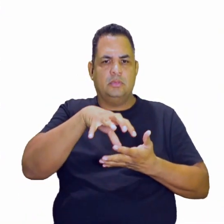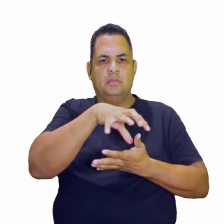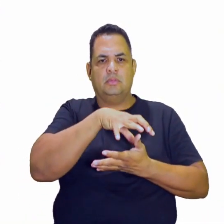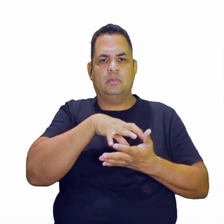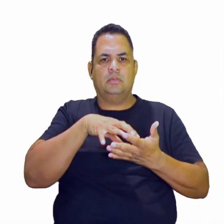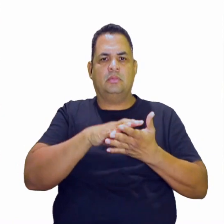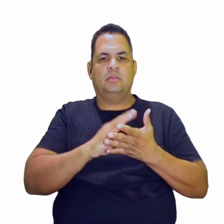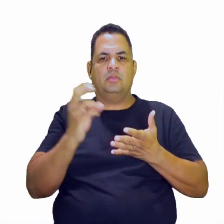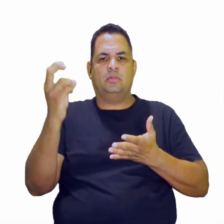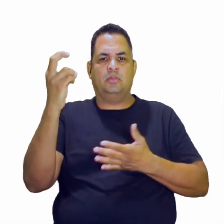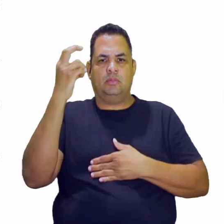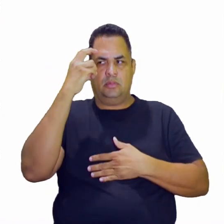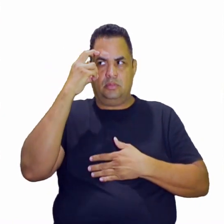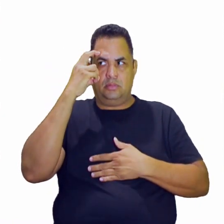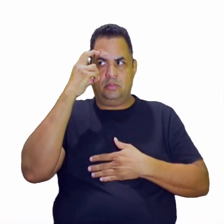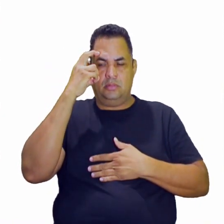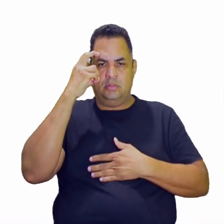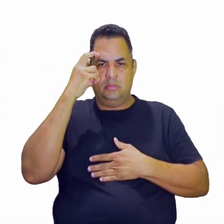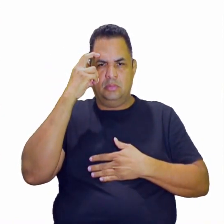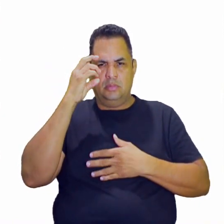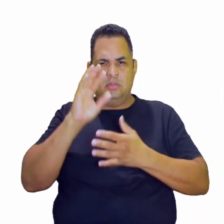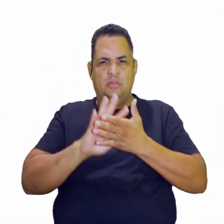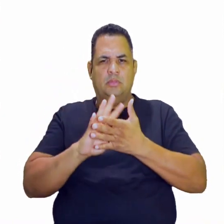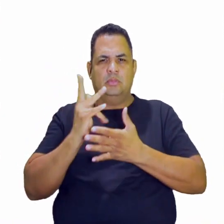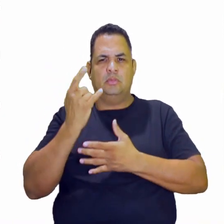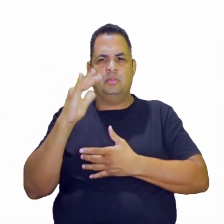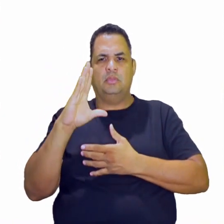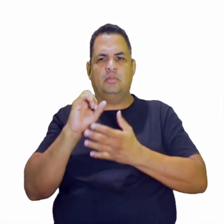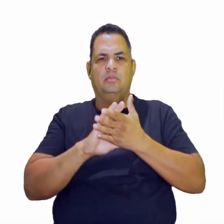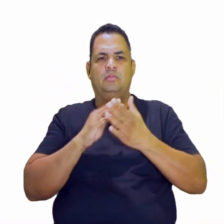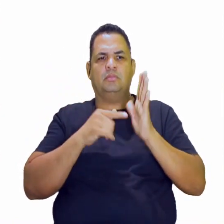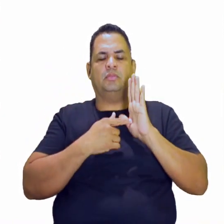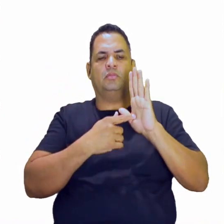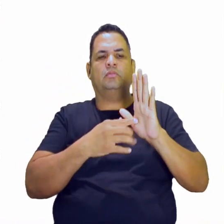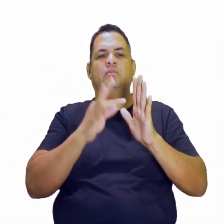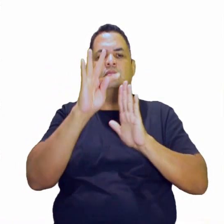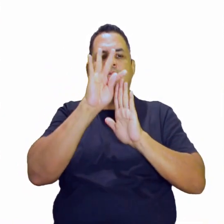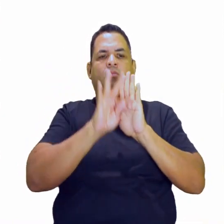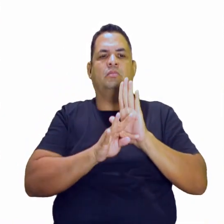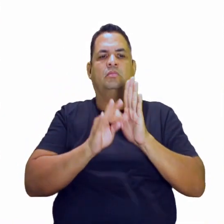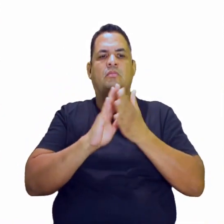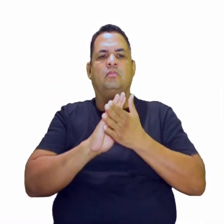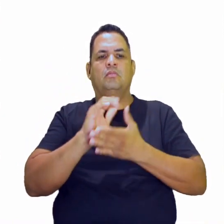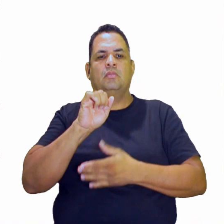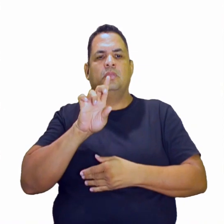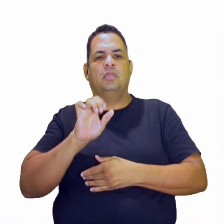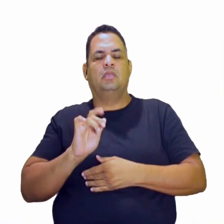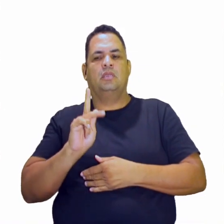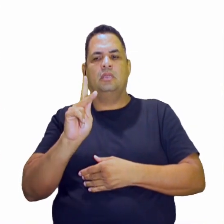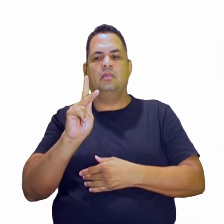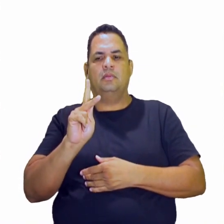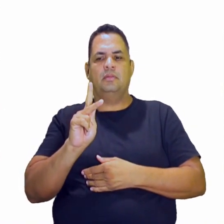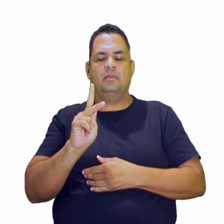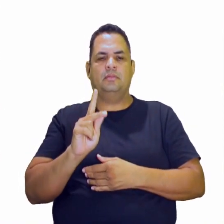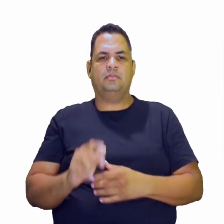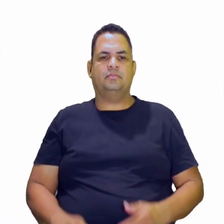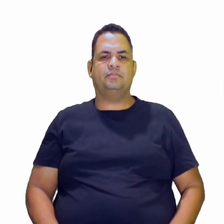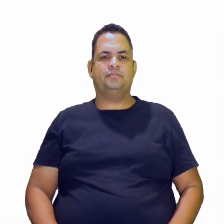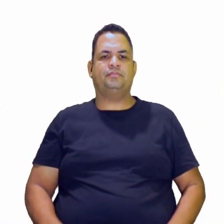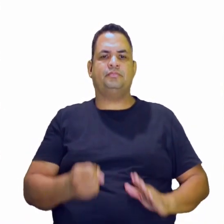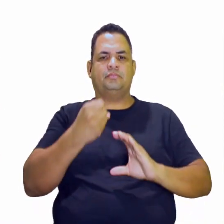manifestações da cultura hip hop apontado no texto, o break, né? O